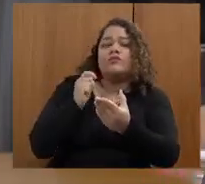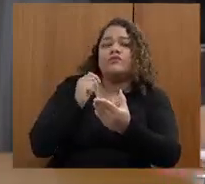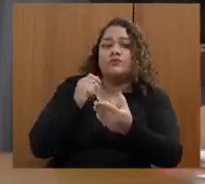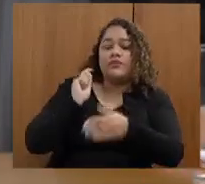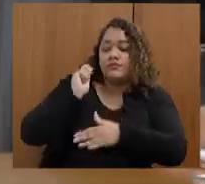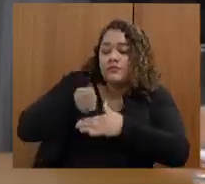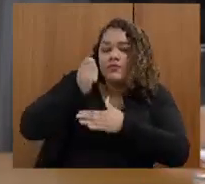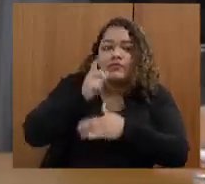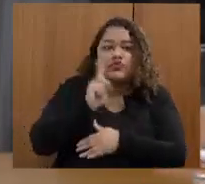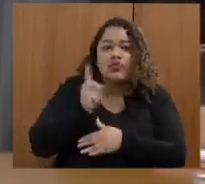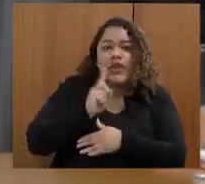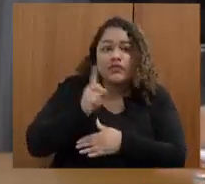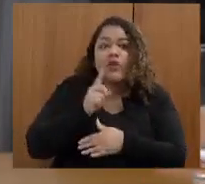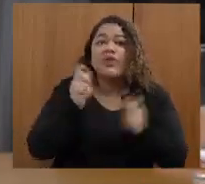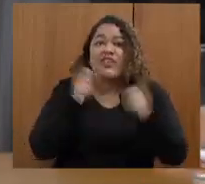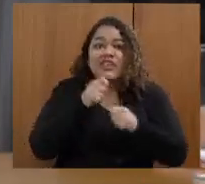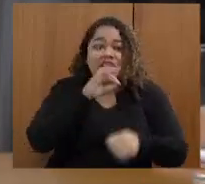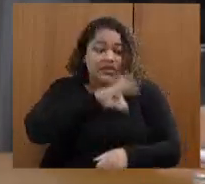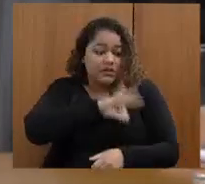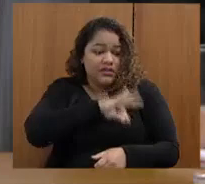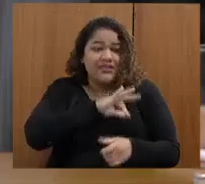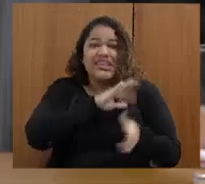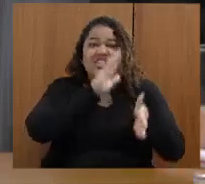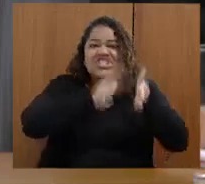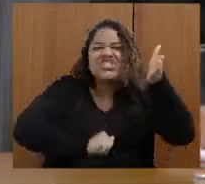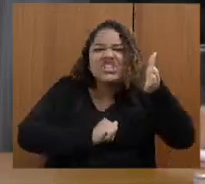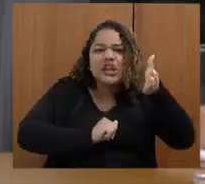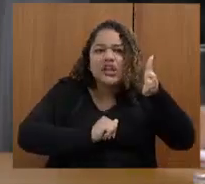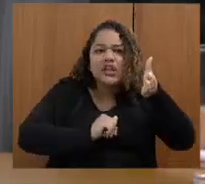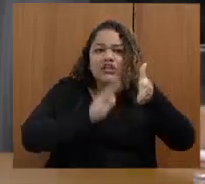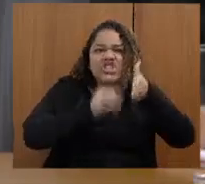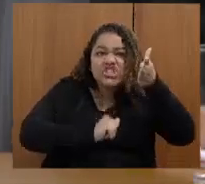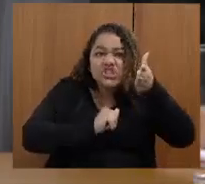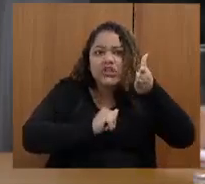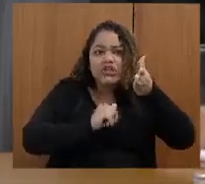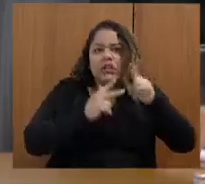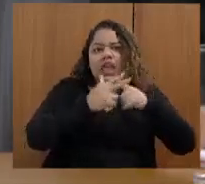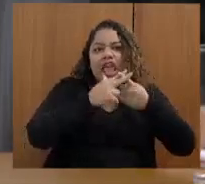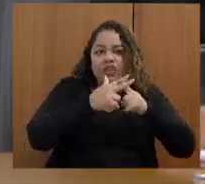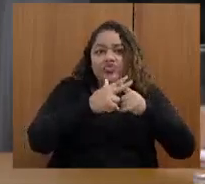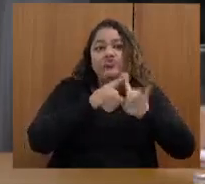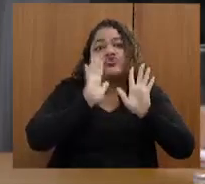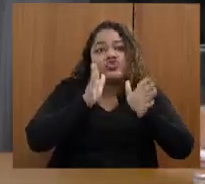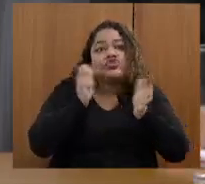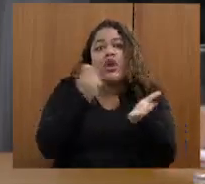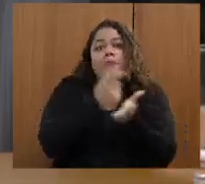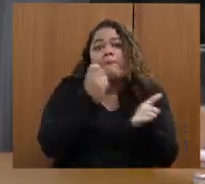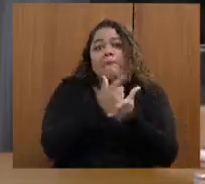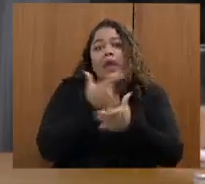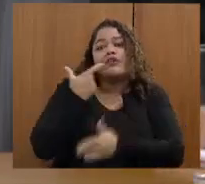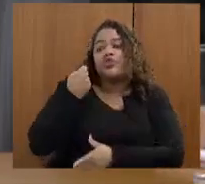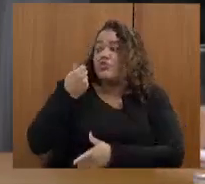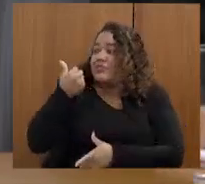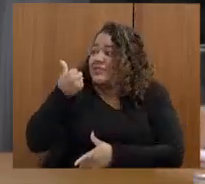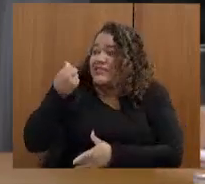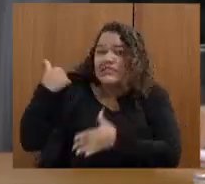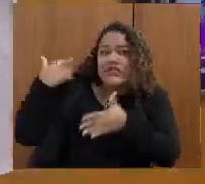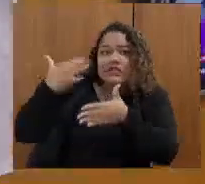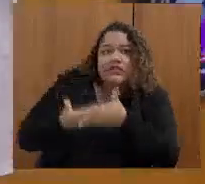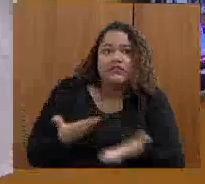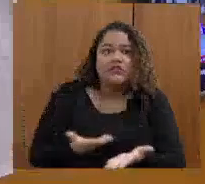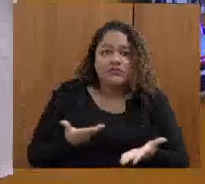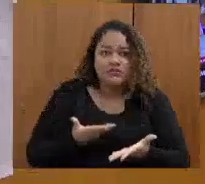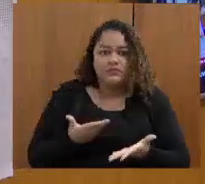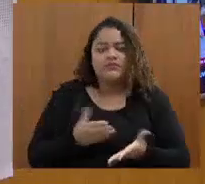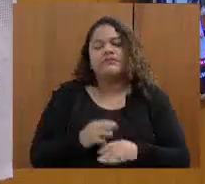ser retirado do contracheque de vocês um reajuste que é pago desde 2016 aí em 2022